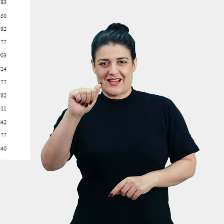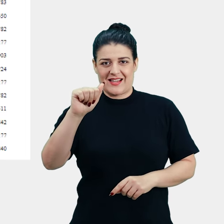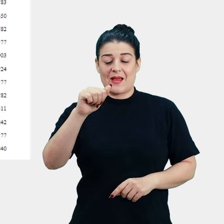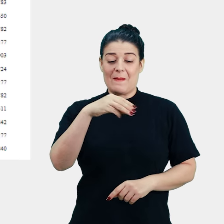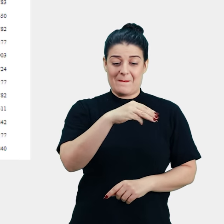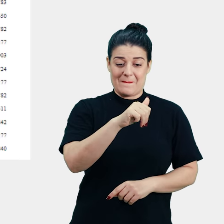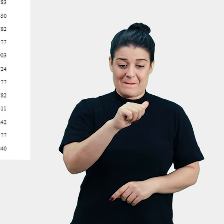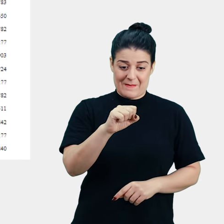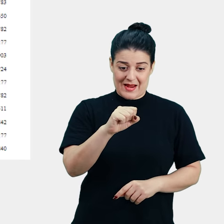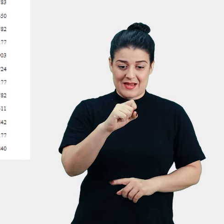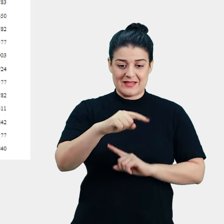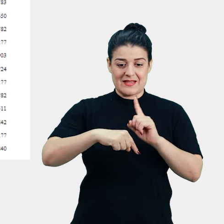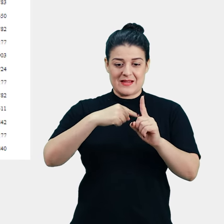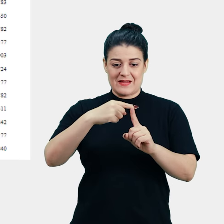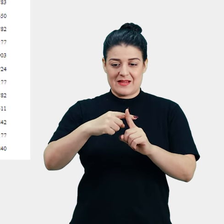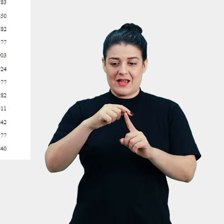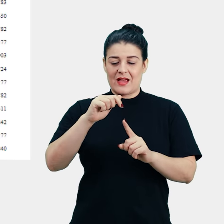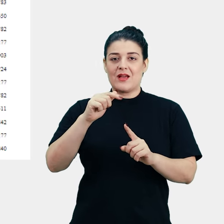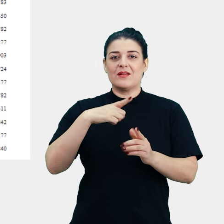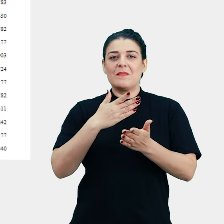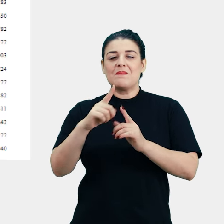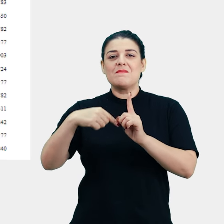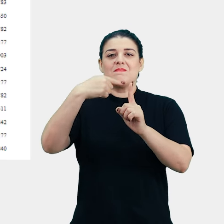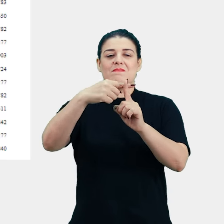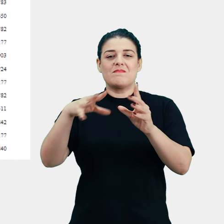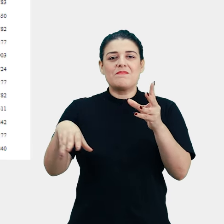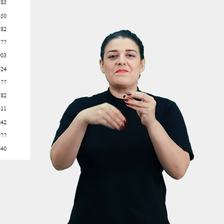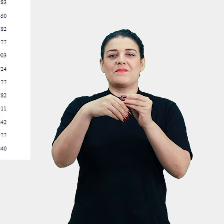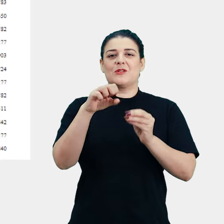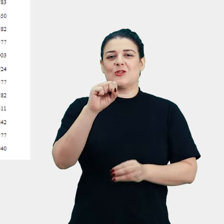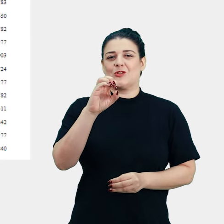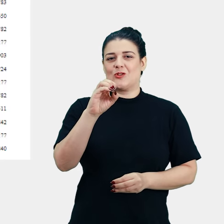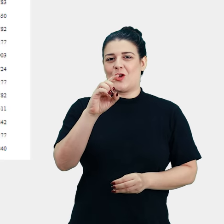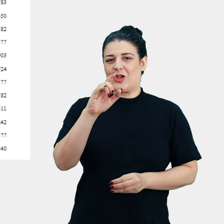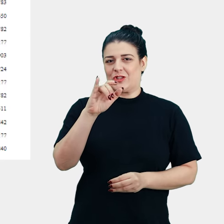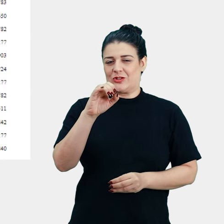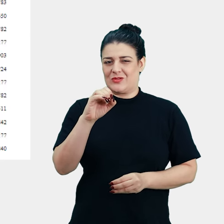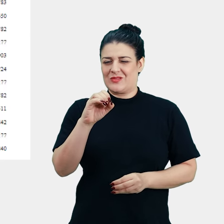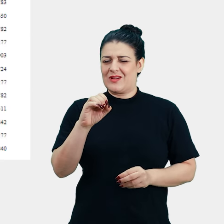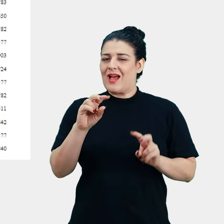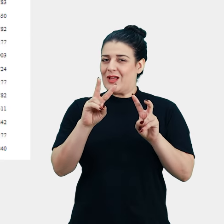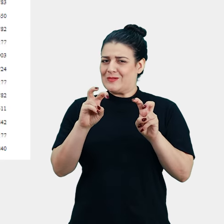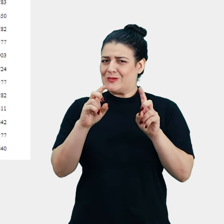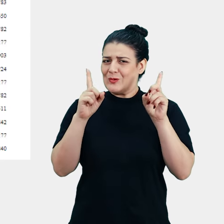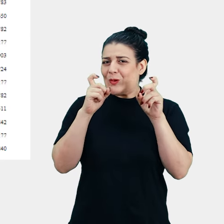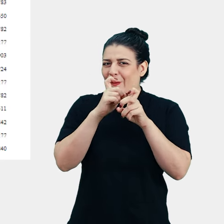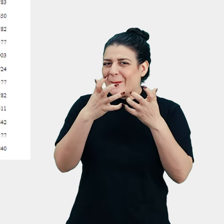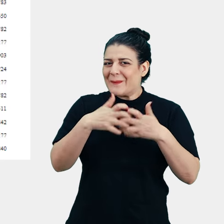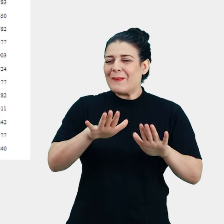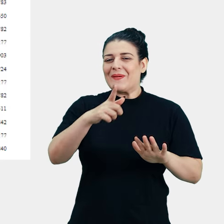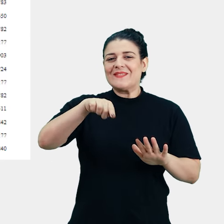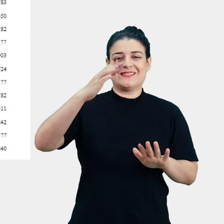a massa da sua substância mais um adulto de sódio, por exemplo, tá? Eu sei que é um assunto complexo, mas só para